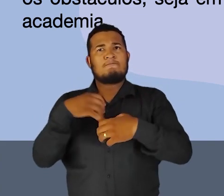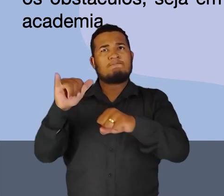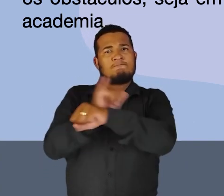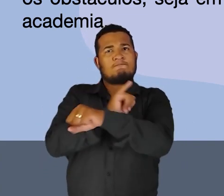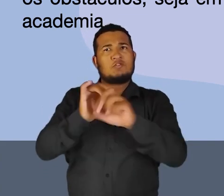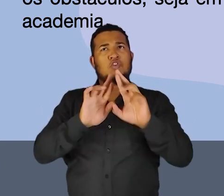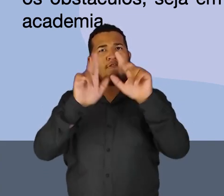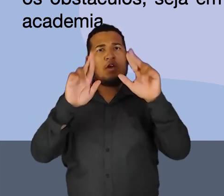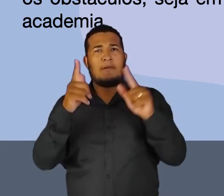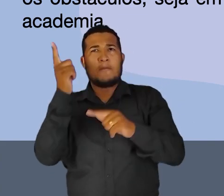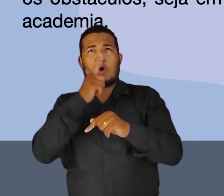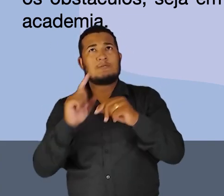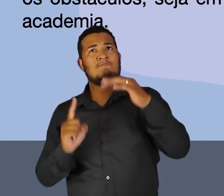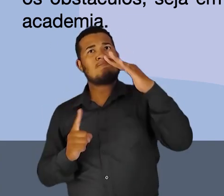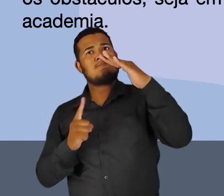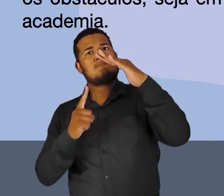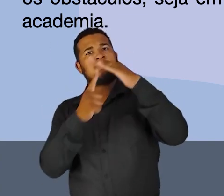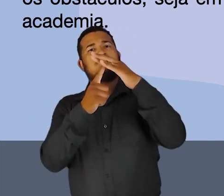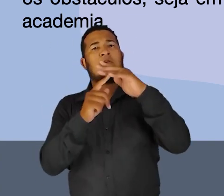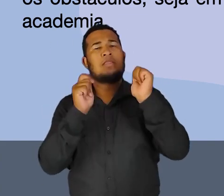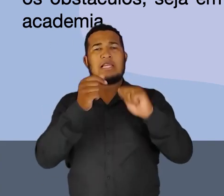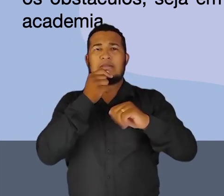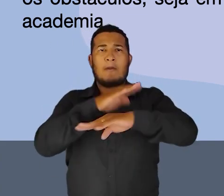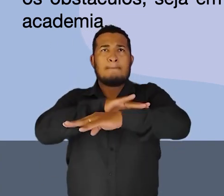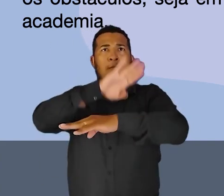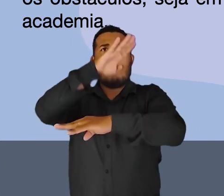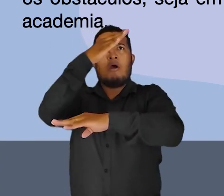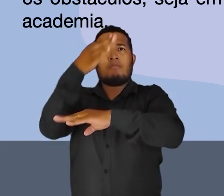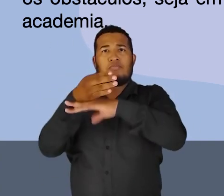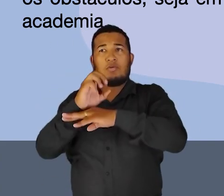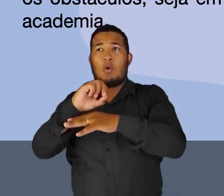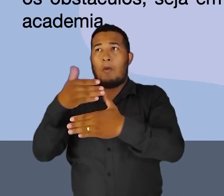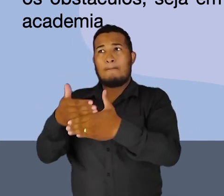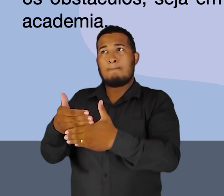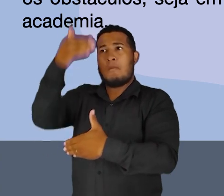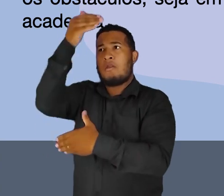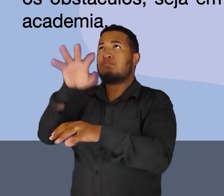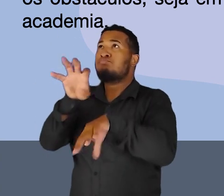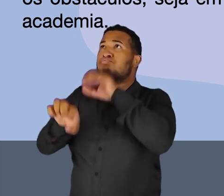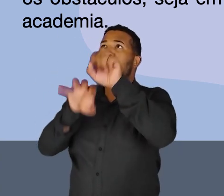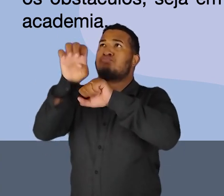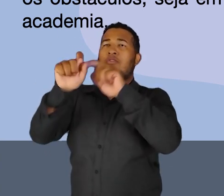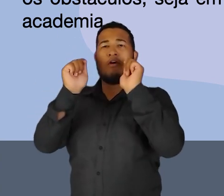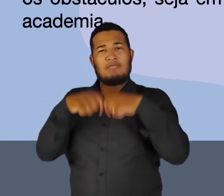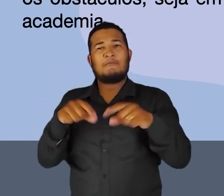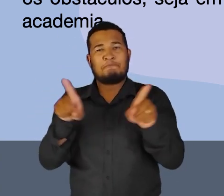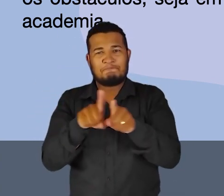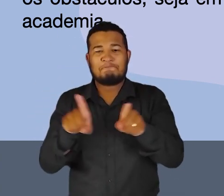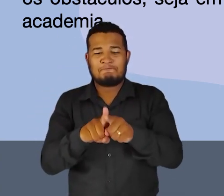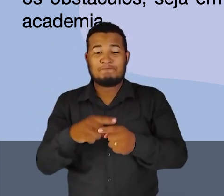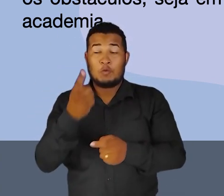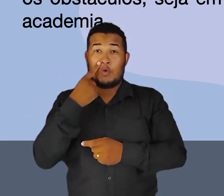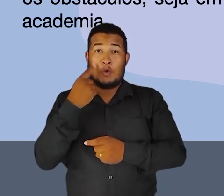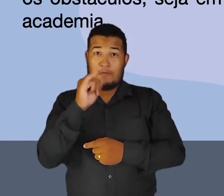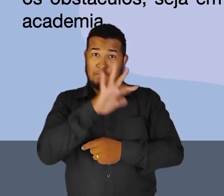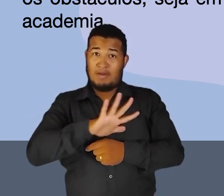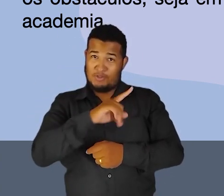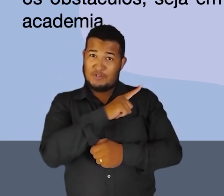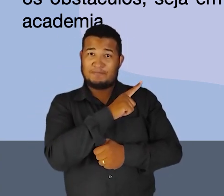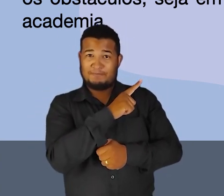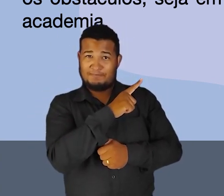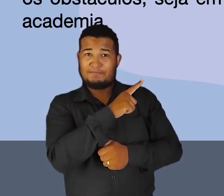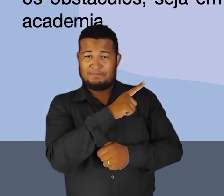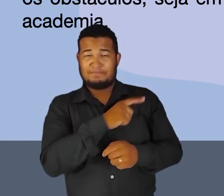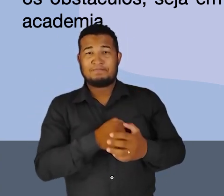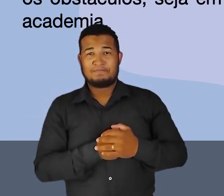ultrapassar os obstáculos, seja em montanhas ou na parede de uma academia. Observa aí na imagem mesmo essas duas fotos que nós temos